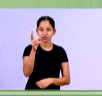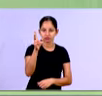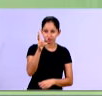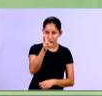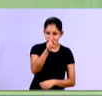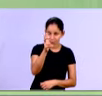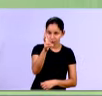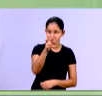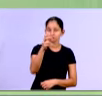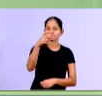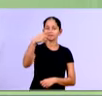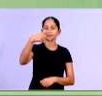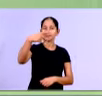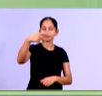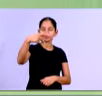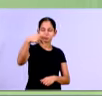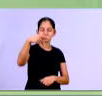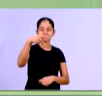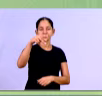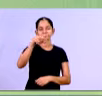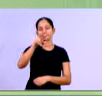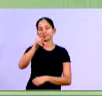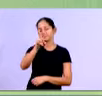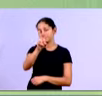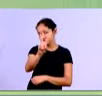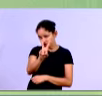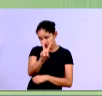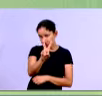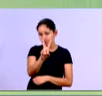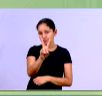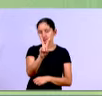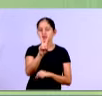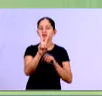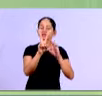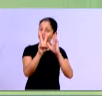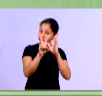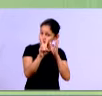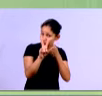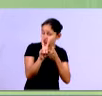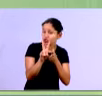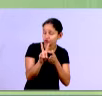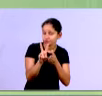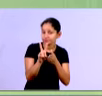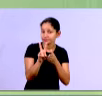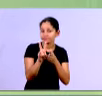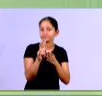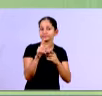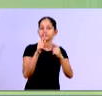PV, presente valor, que vem do inglês present value, ó,